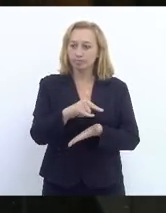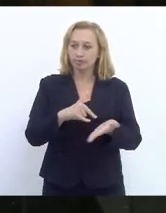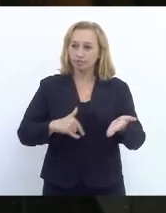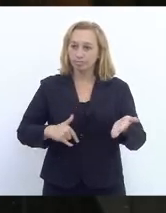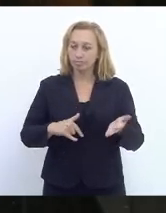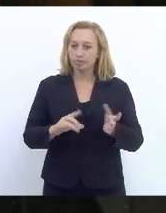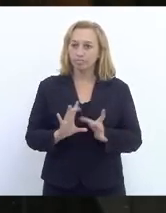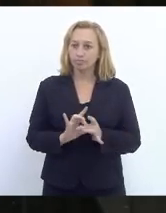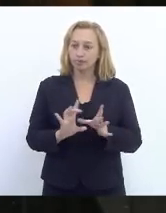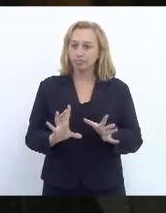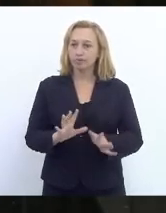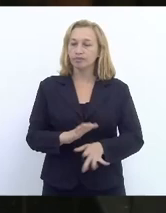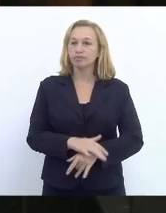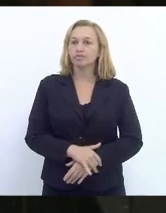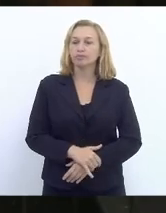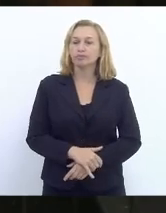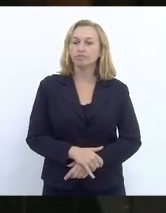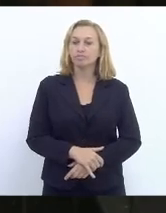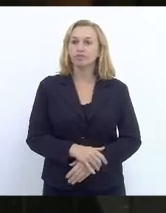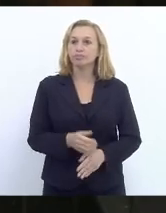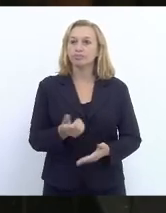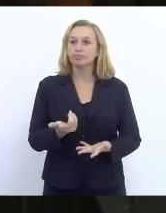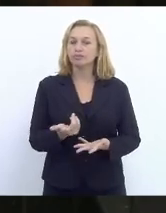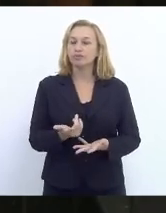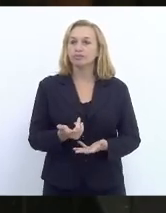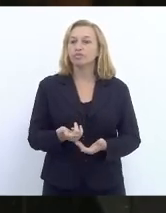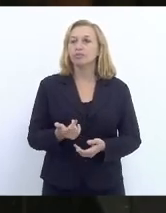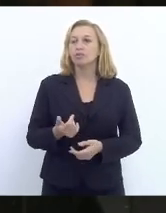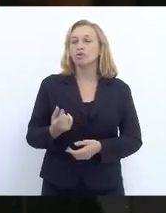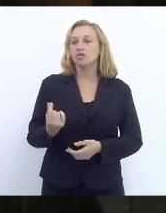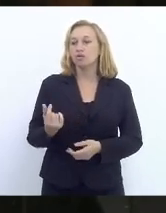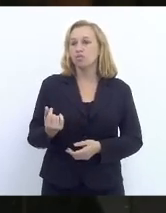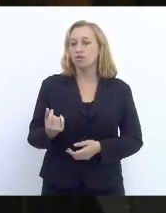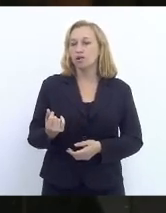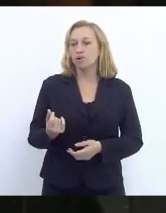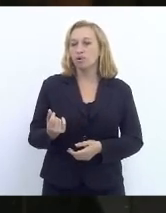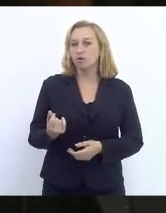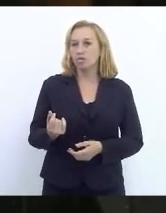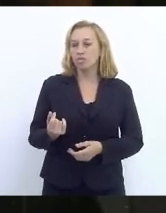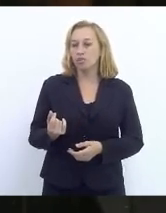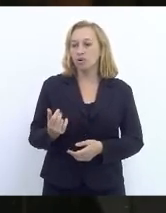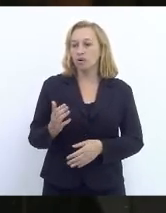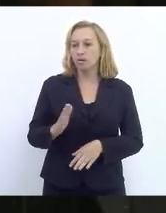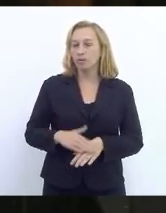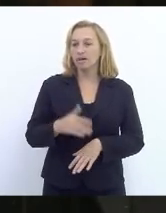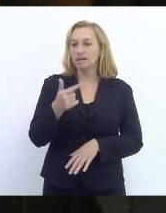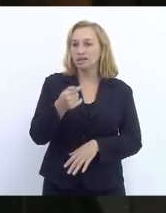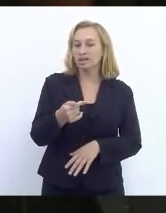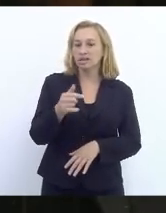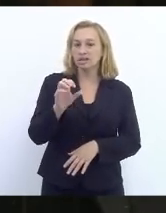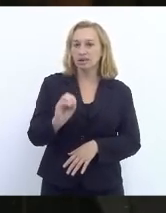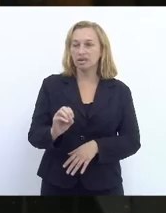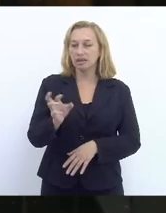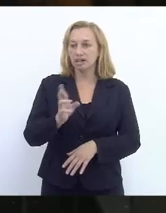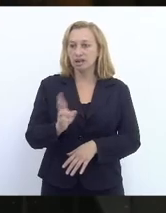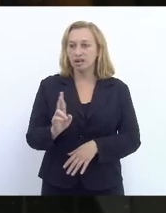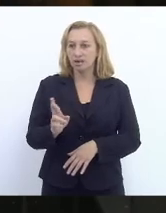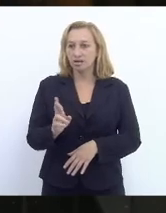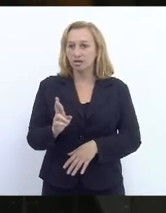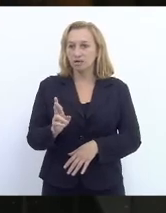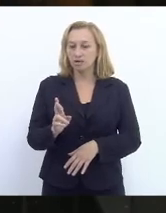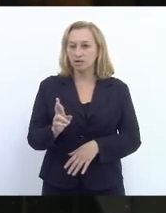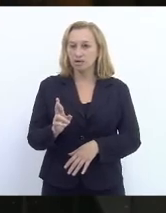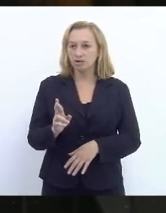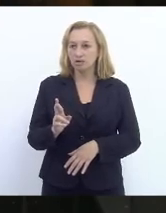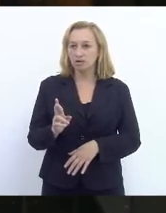licenciamento é mas cobrava uma segundo a taxa de setenta reais que era de emissão do